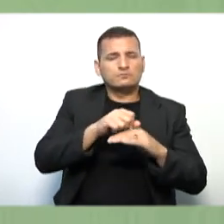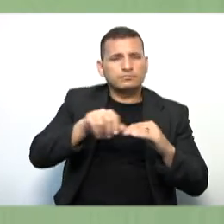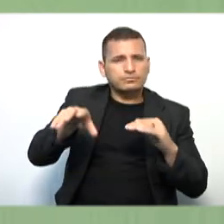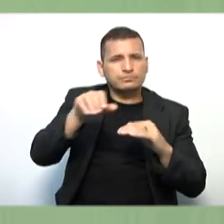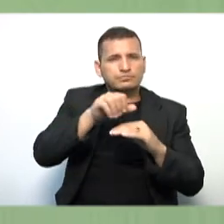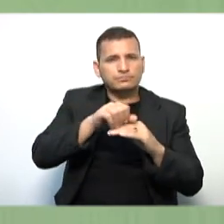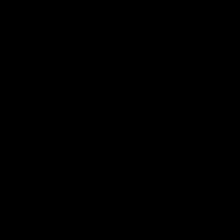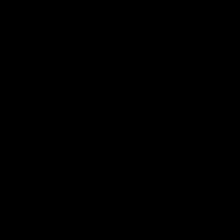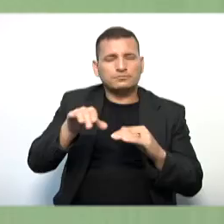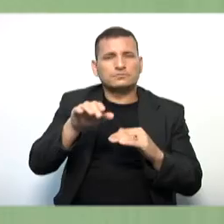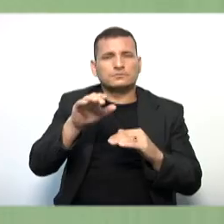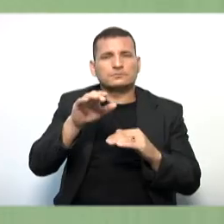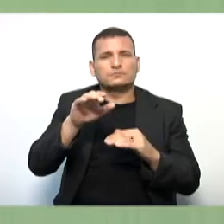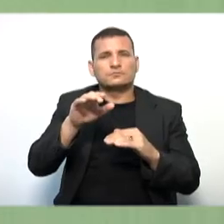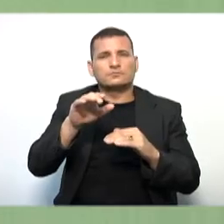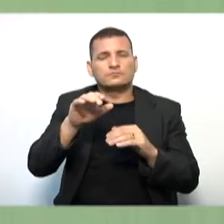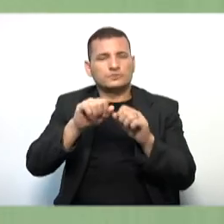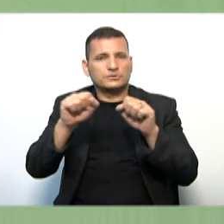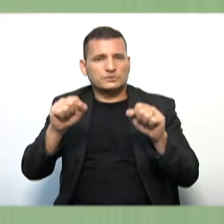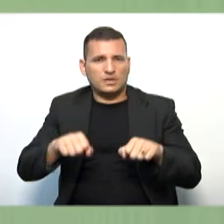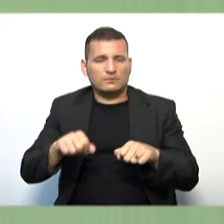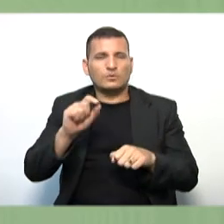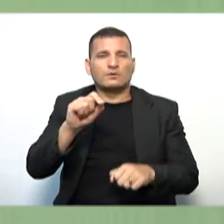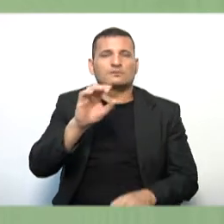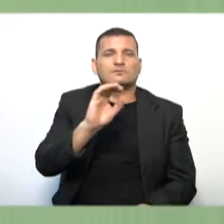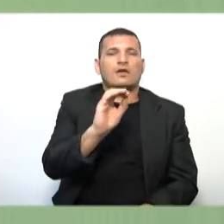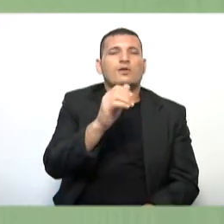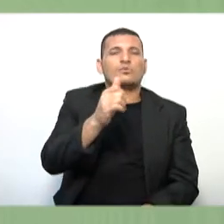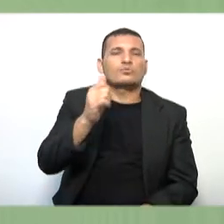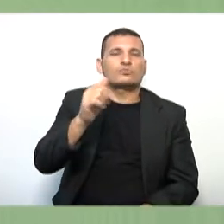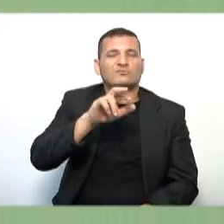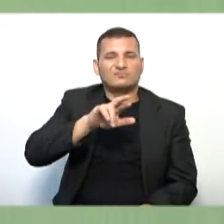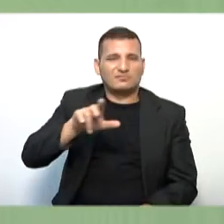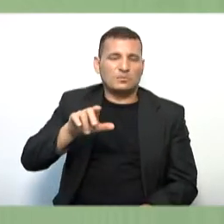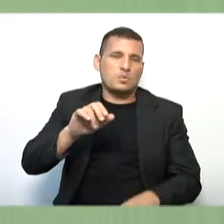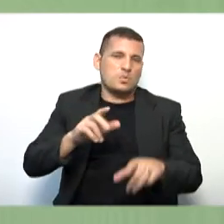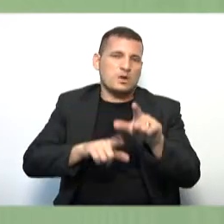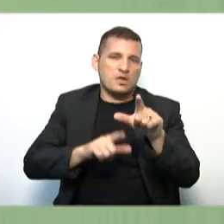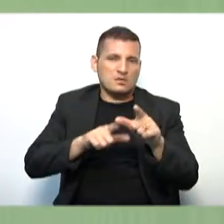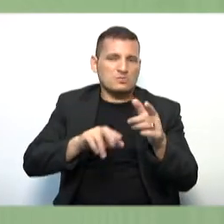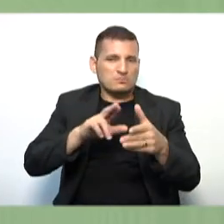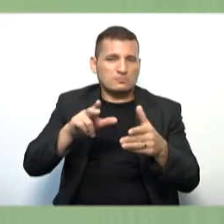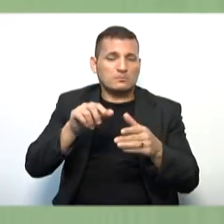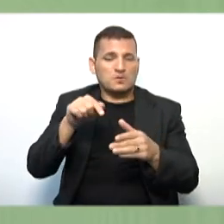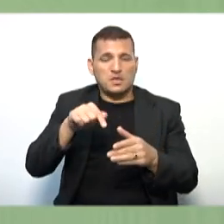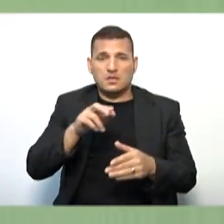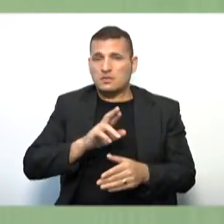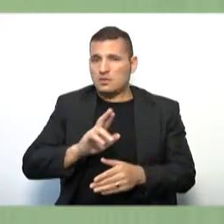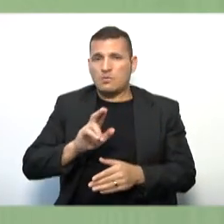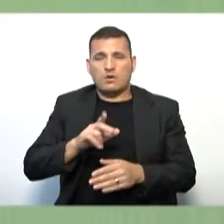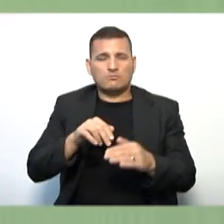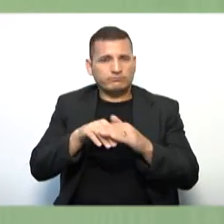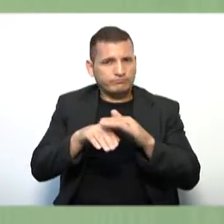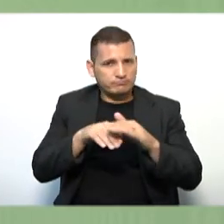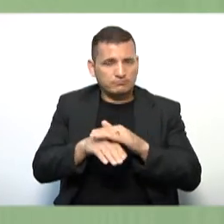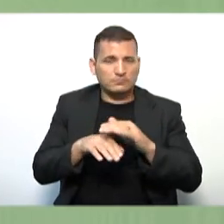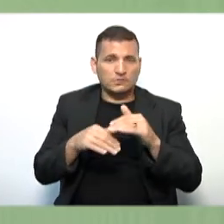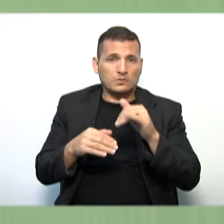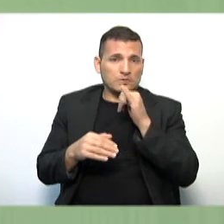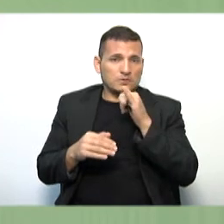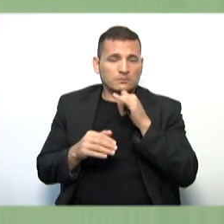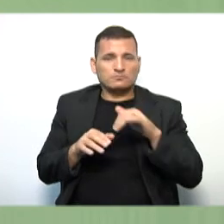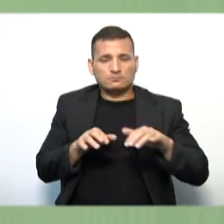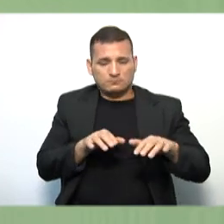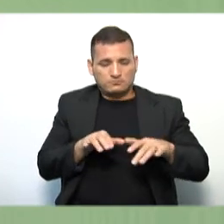não está fazendo busca e gravação, ou seja, ele não é um dispositivo de armazenamento. Então, um teclado, um mouse,